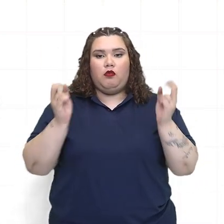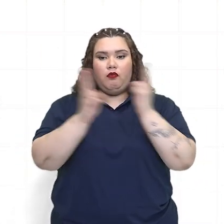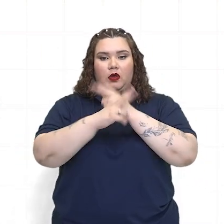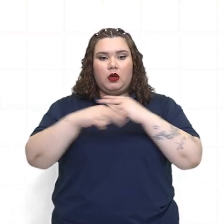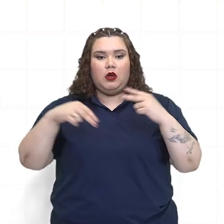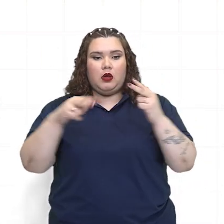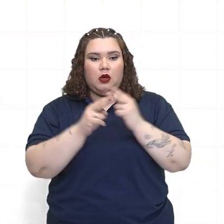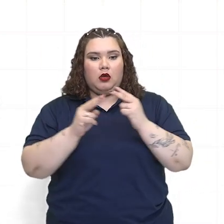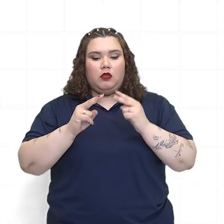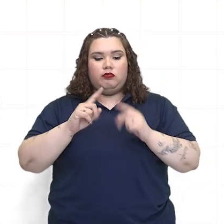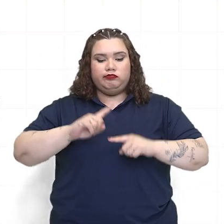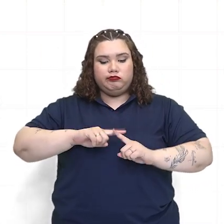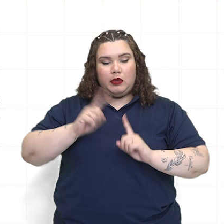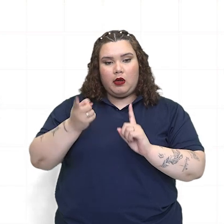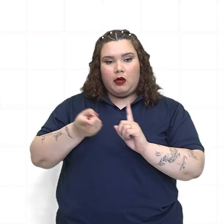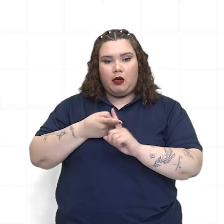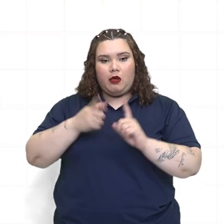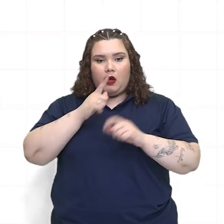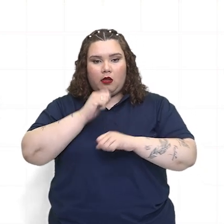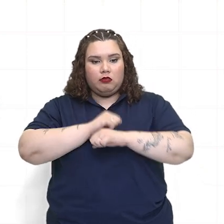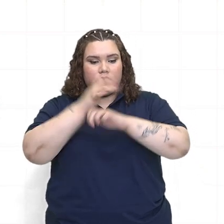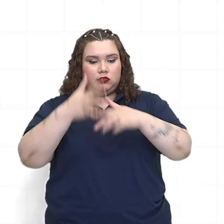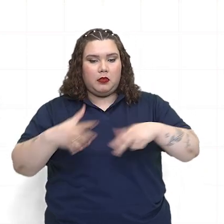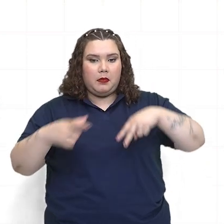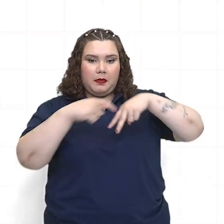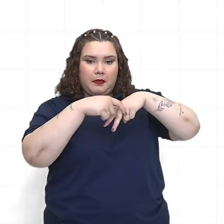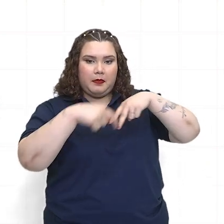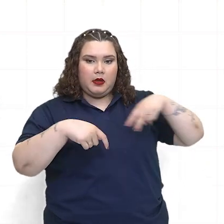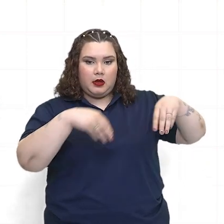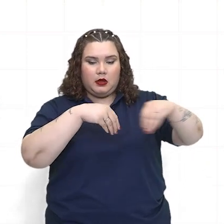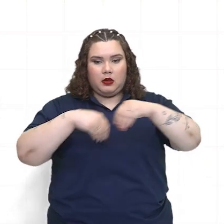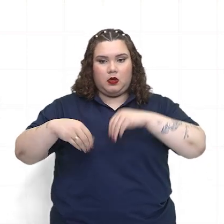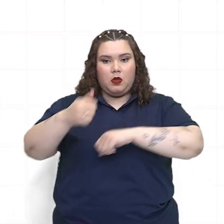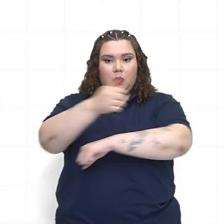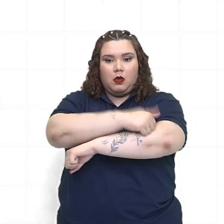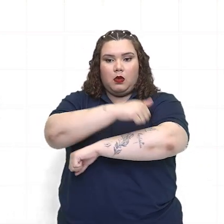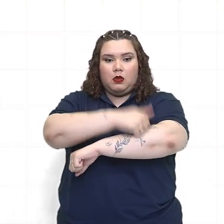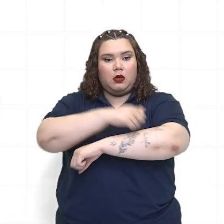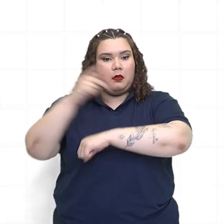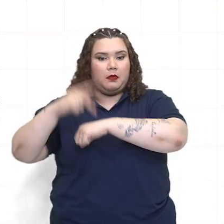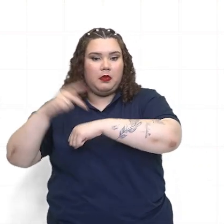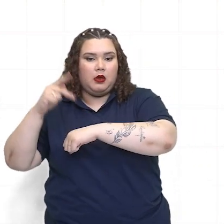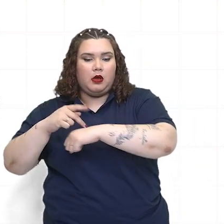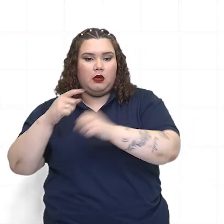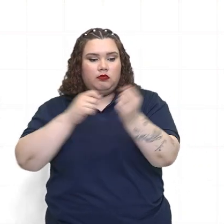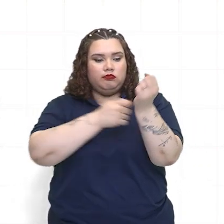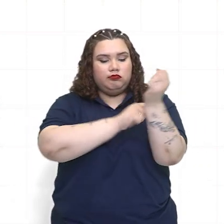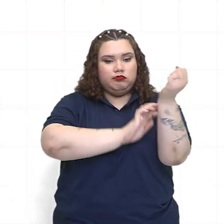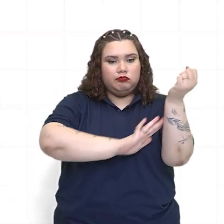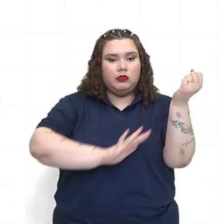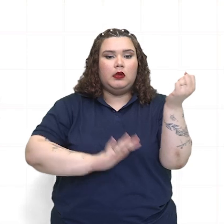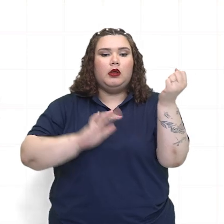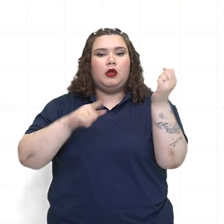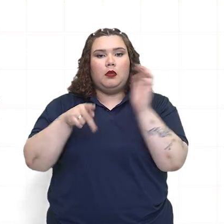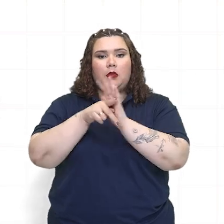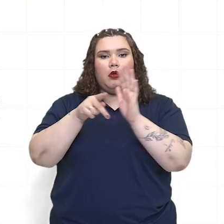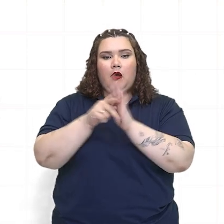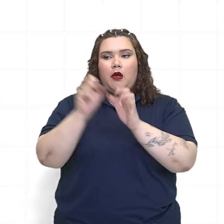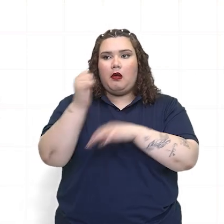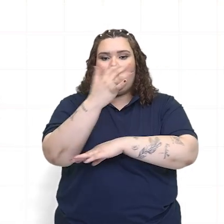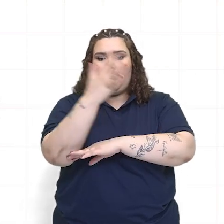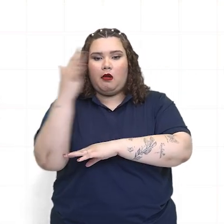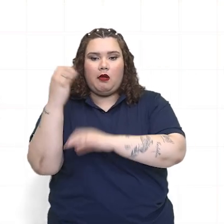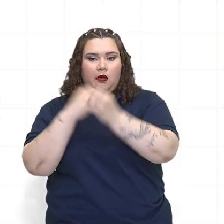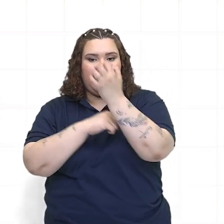o ar, o ventre, o mar, as pernas à terra, os ossos às pedras, as veias aos galhos